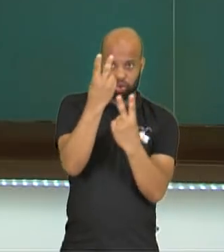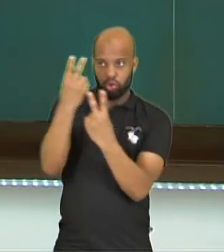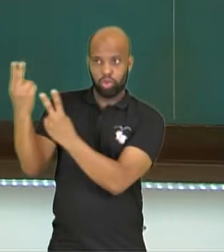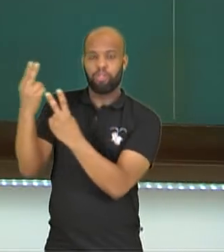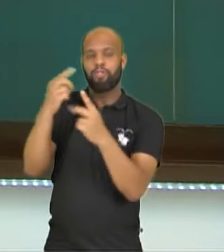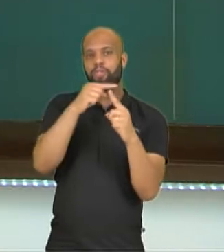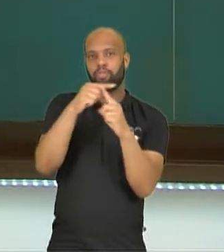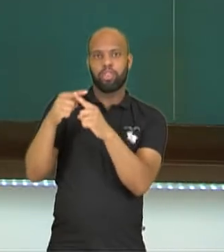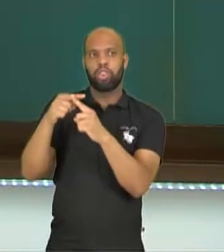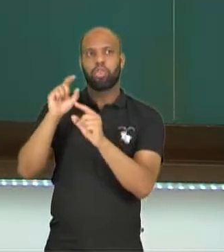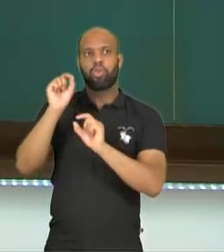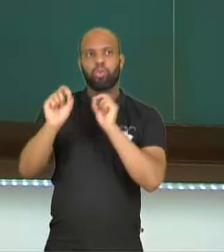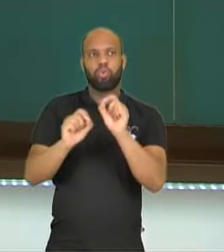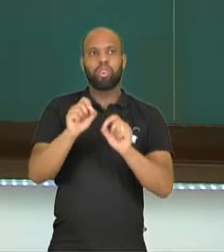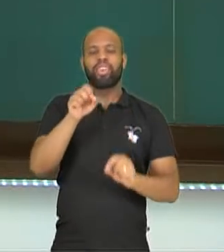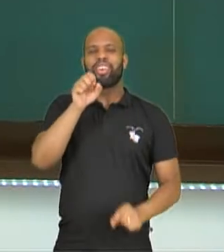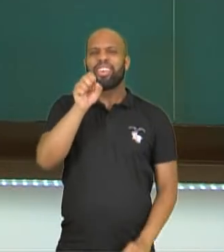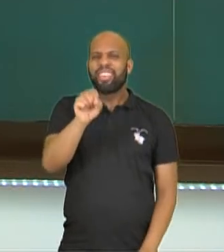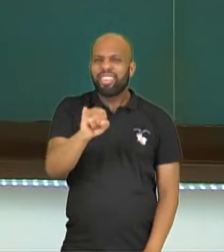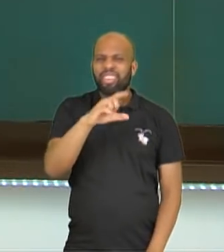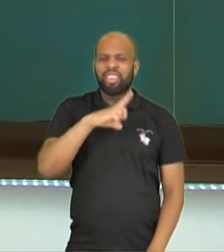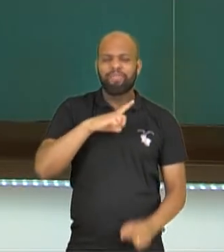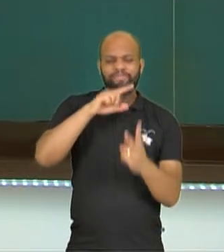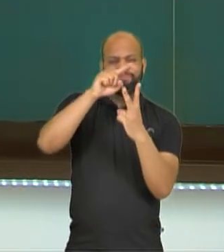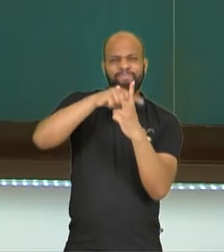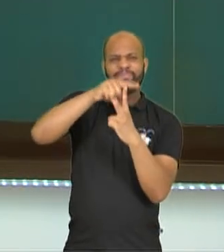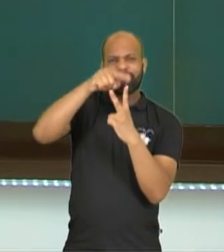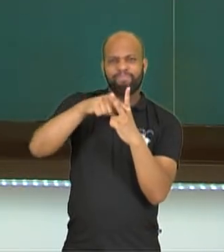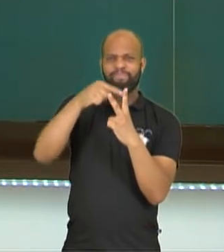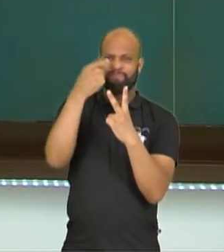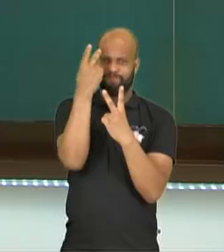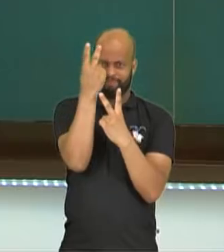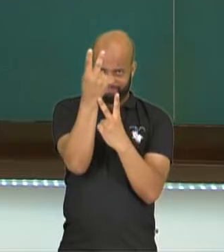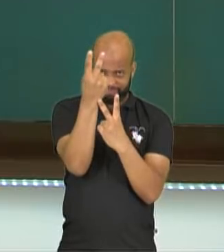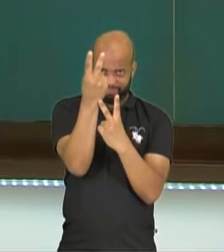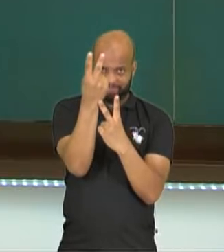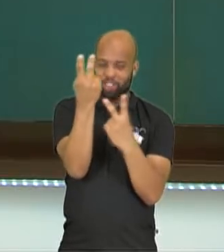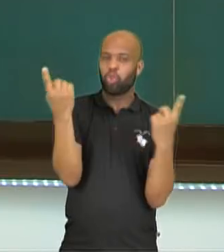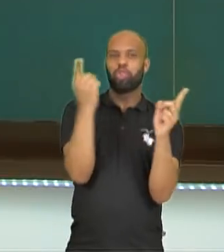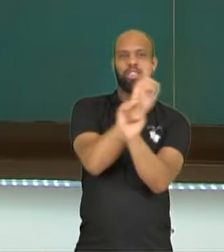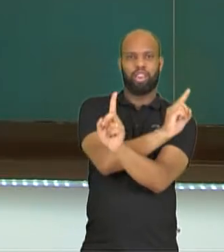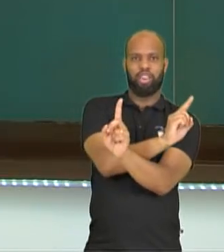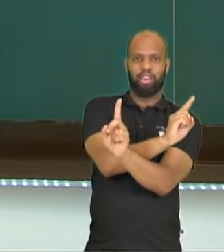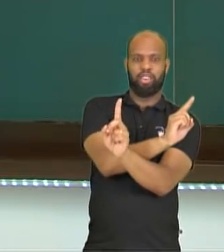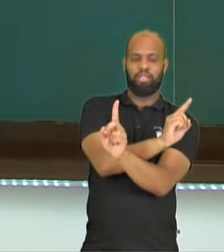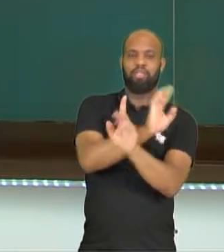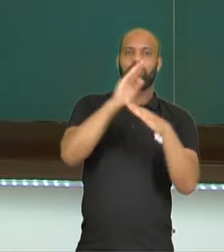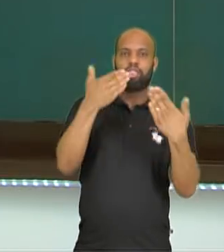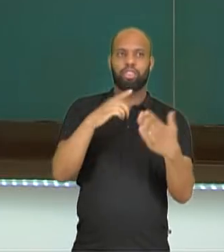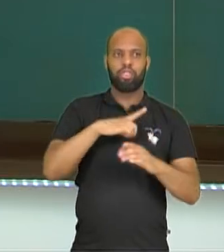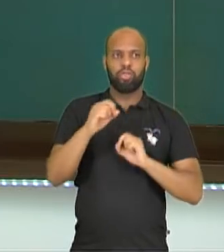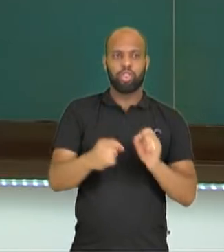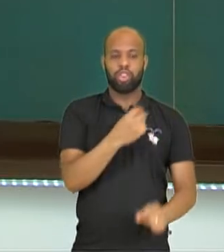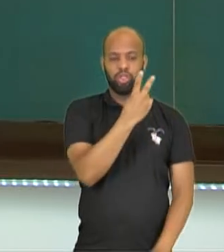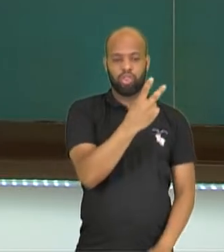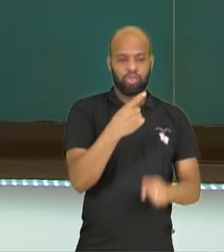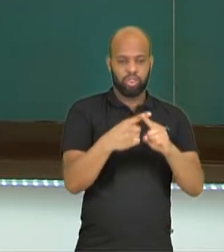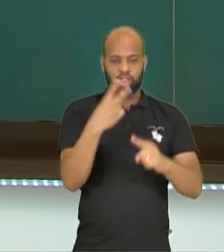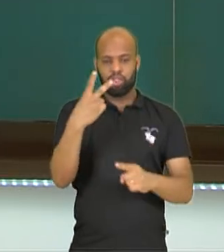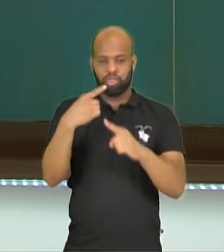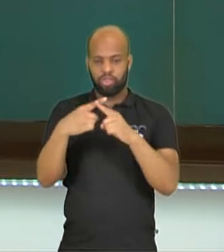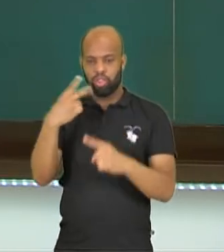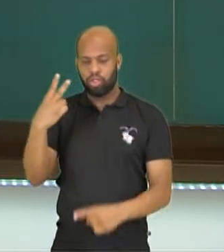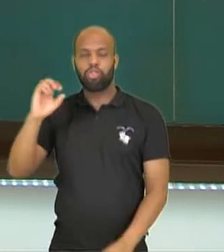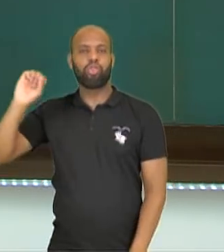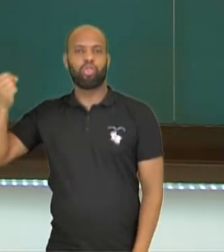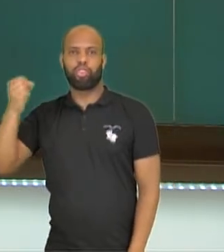O que está ao quadrado é a operação inversa da raiz, então ele sai da raiz. 2 vezes 2 vezes 2, 8. 144 é a